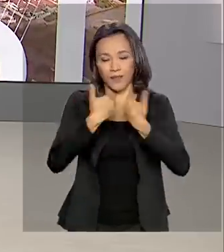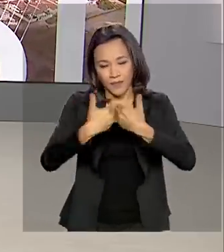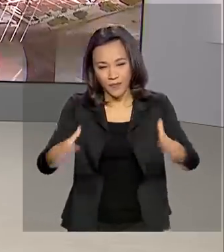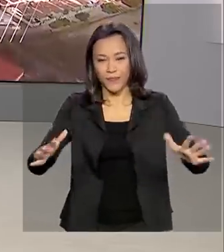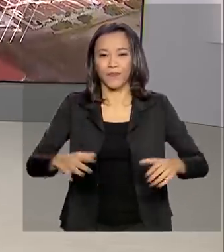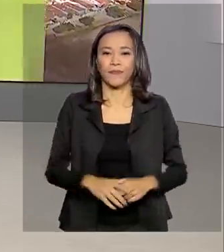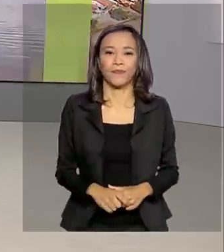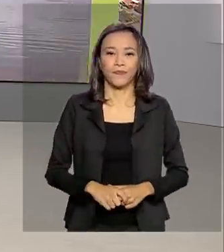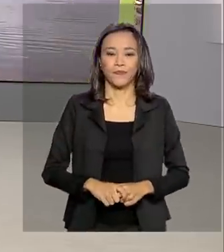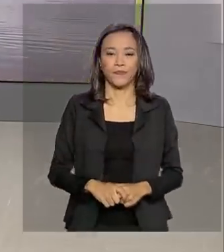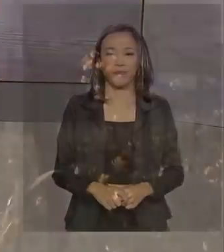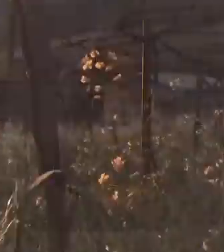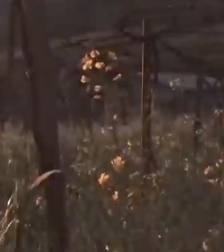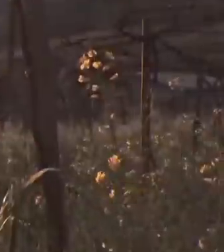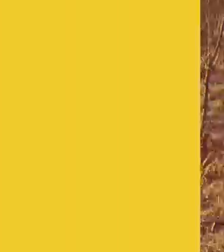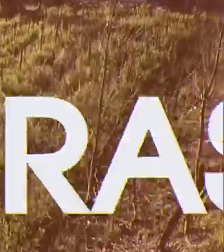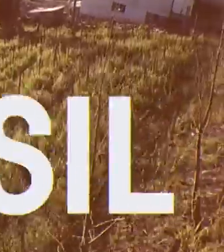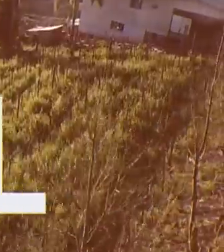começa agora.